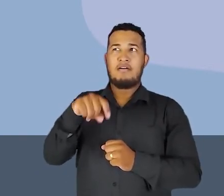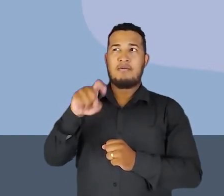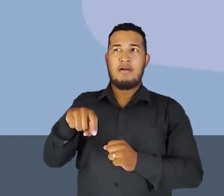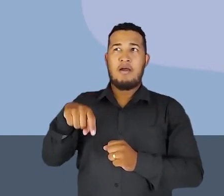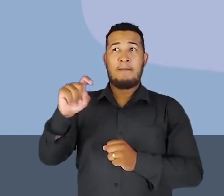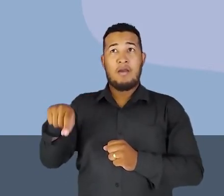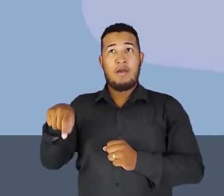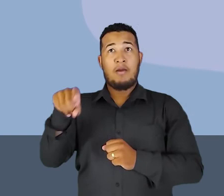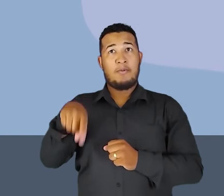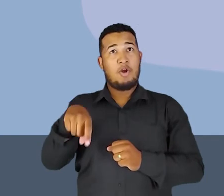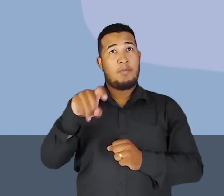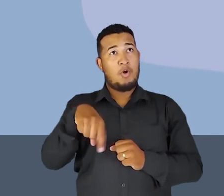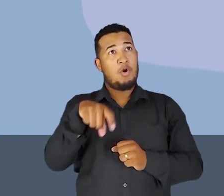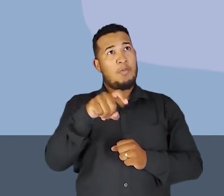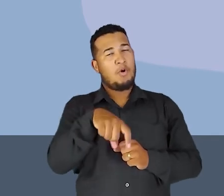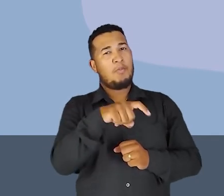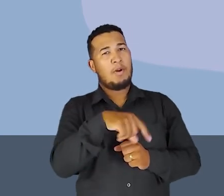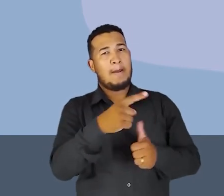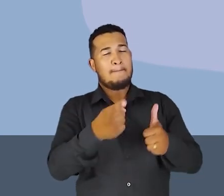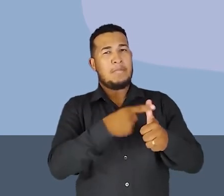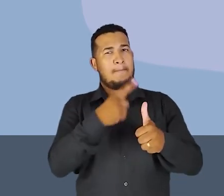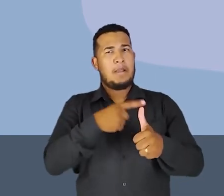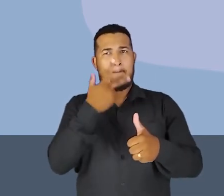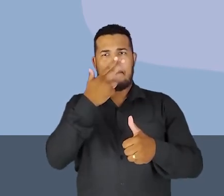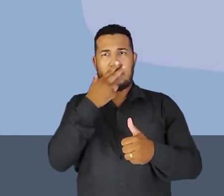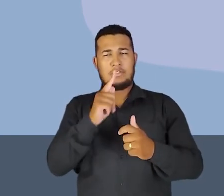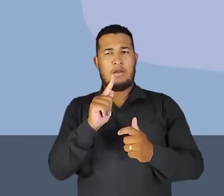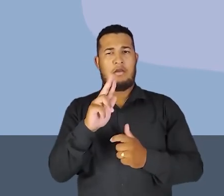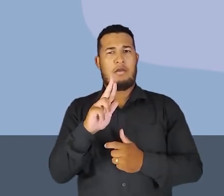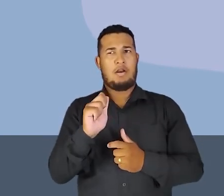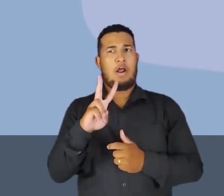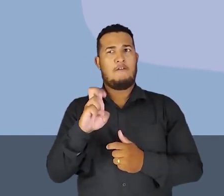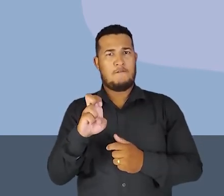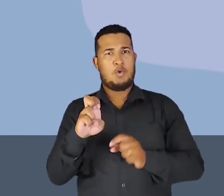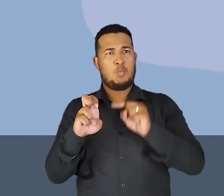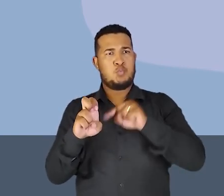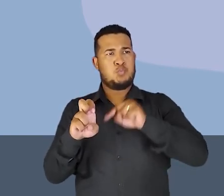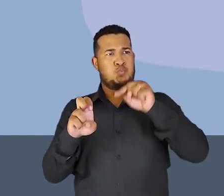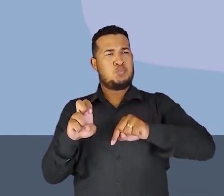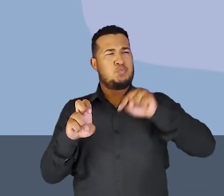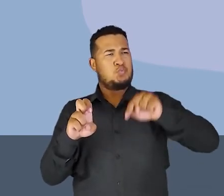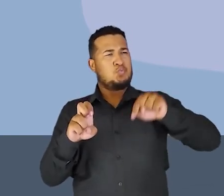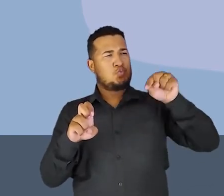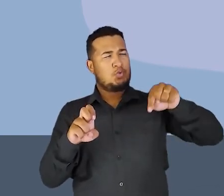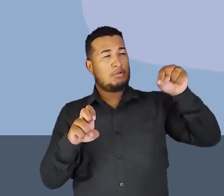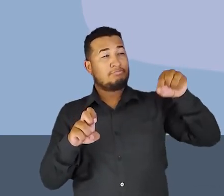nota. A primeira nota é mais grave, a última é mais aguda.